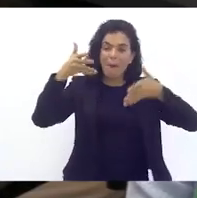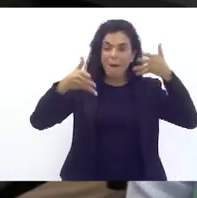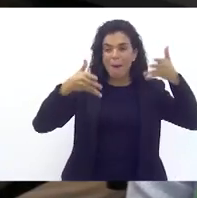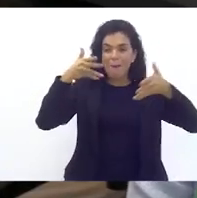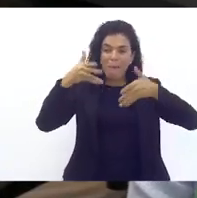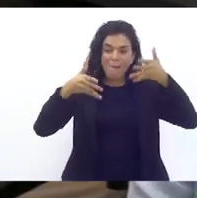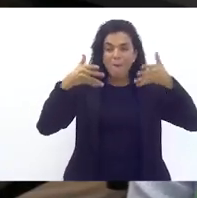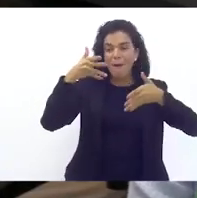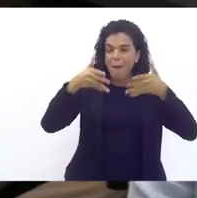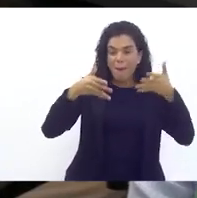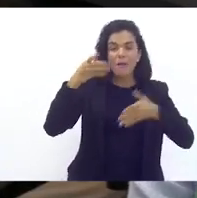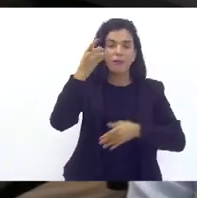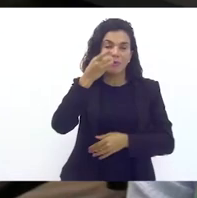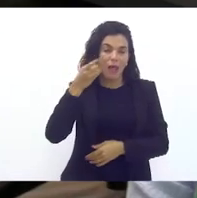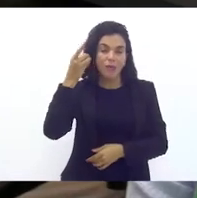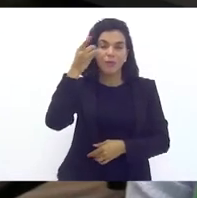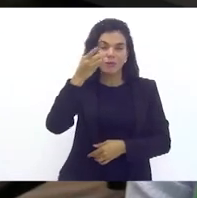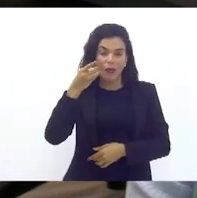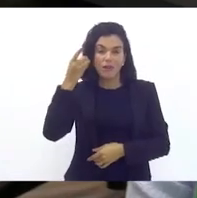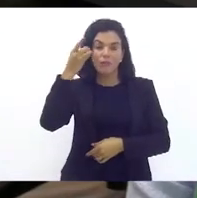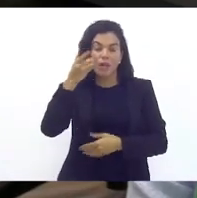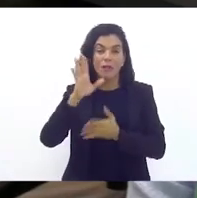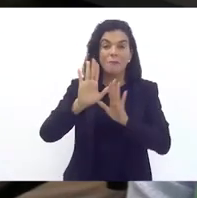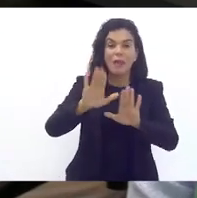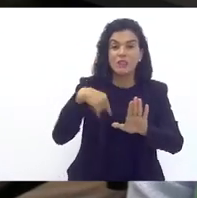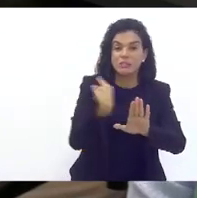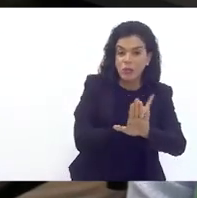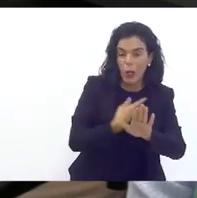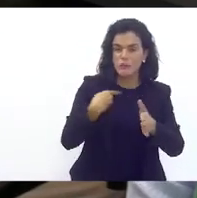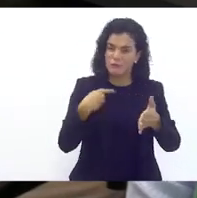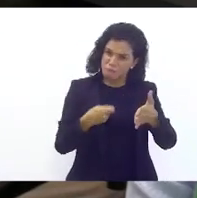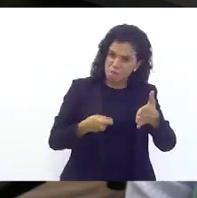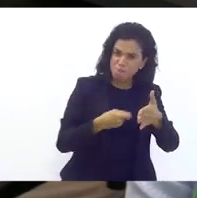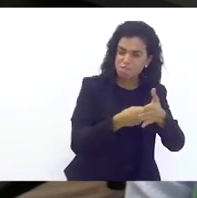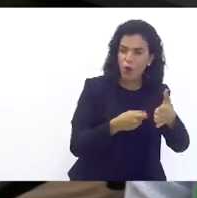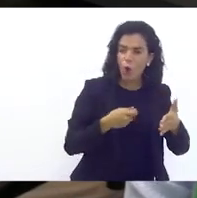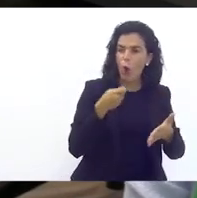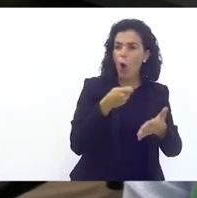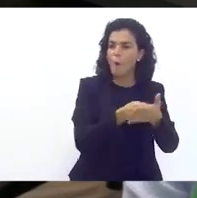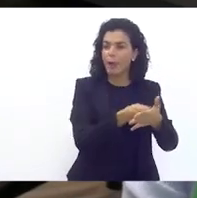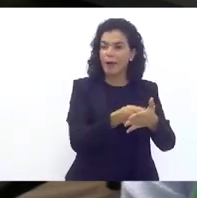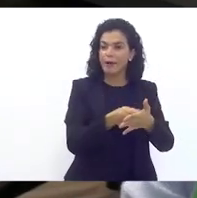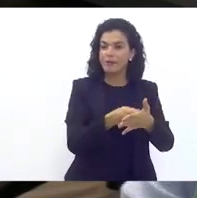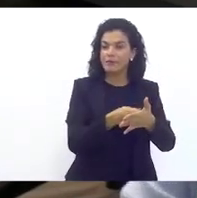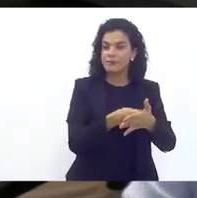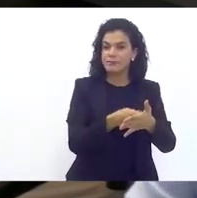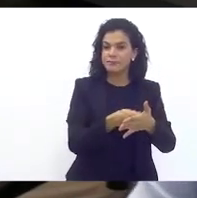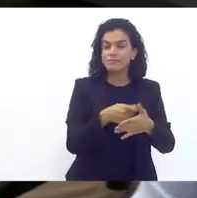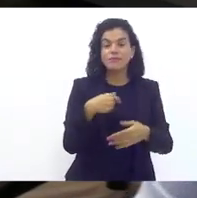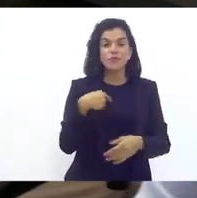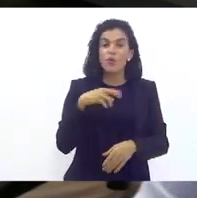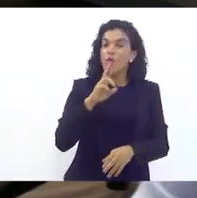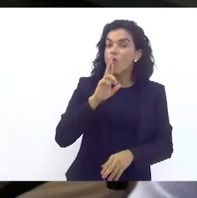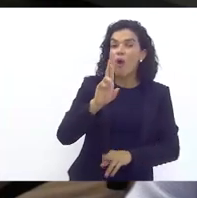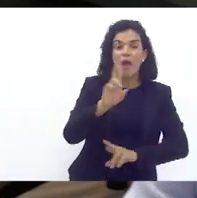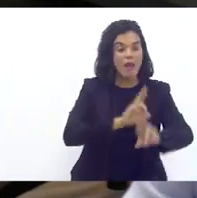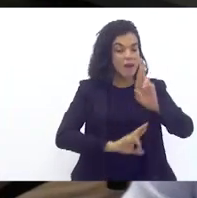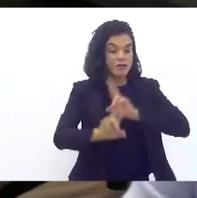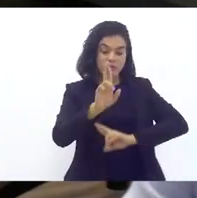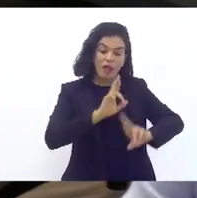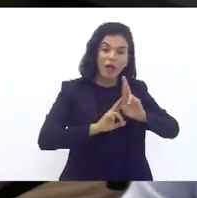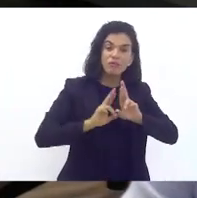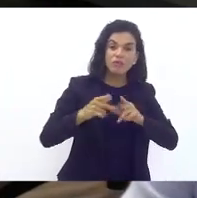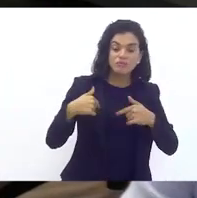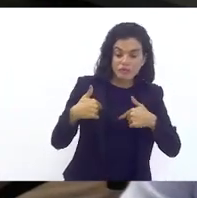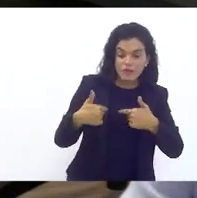André, pelo deputado, mas que nós iremos cobrar isso. Nós iremos cobrar o resultado aqui, o resultado do que a gente está